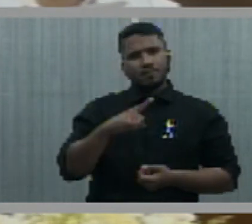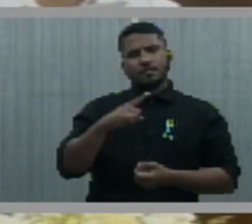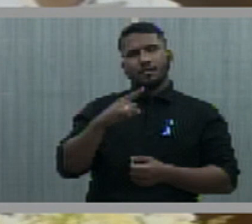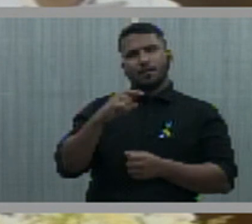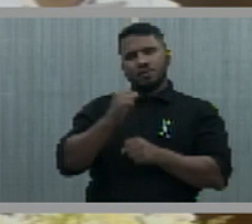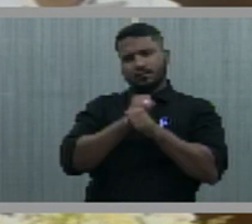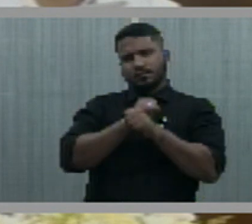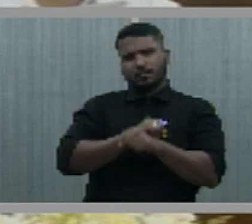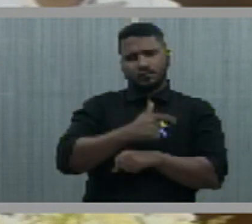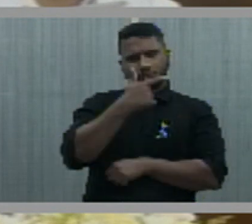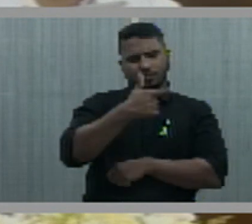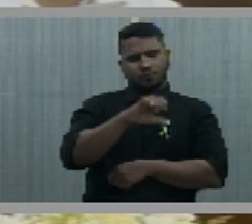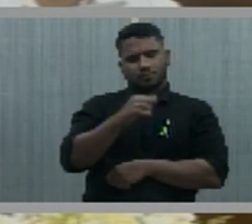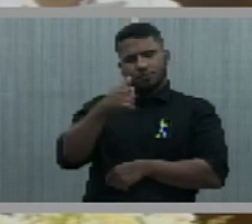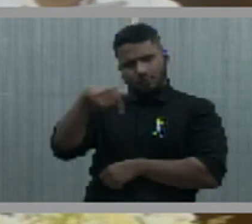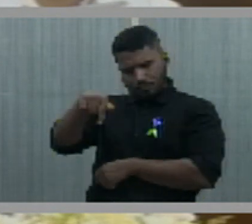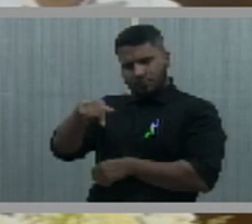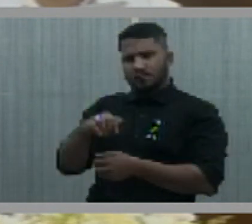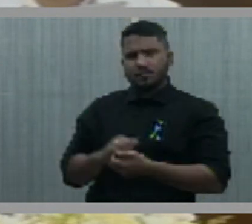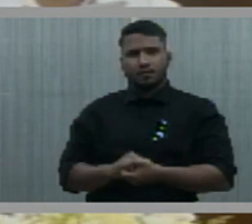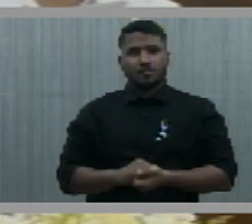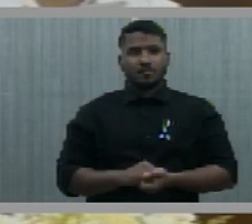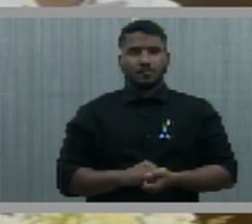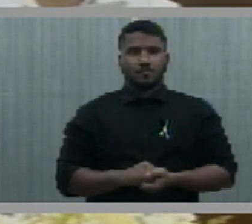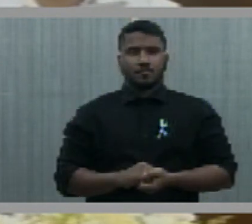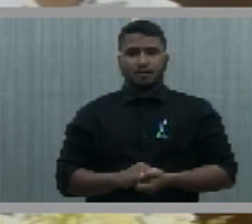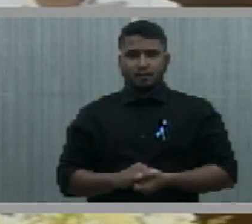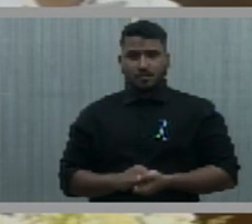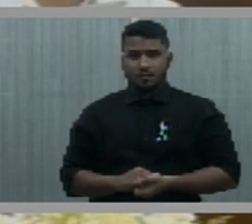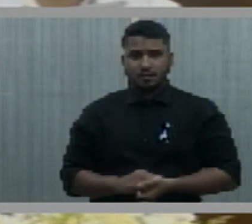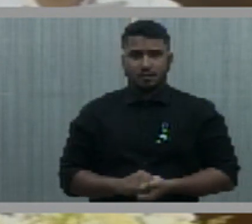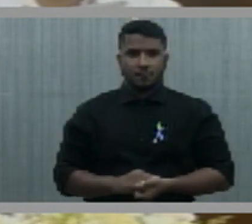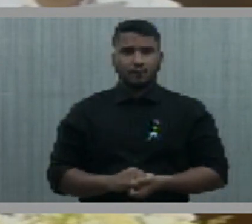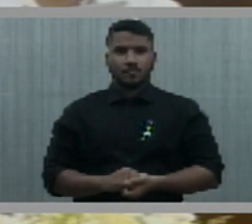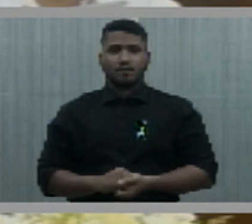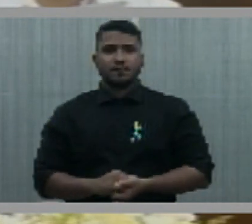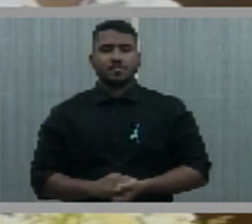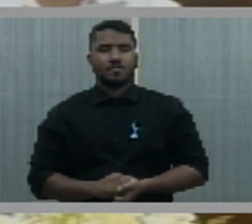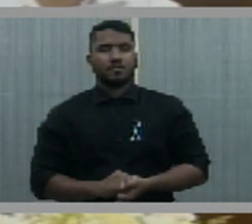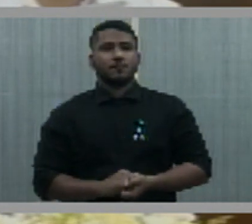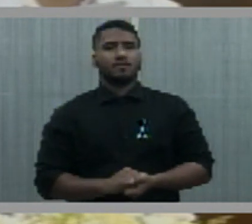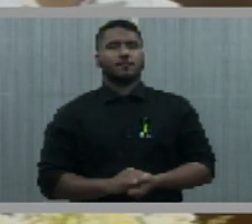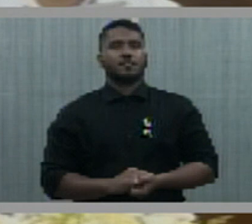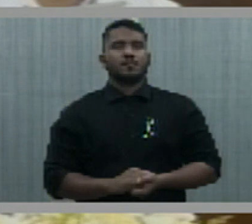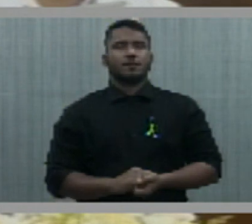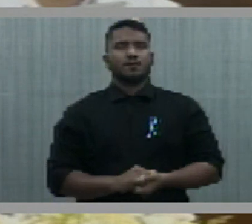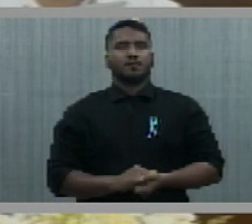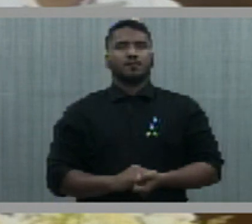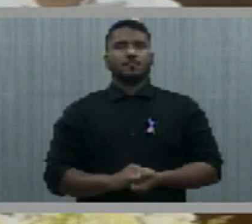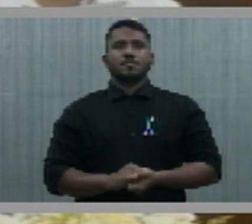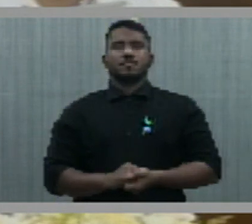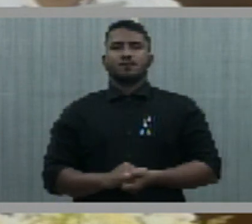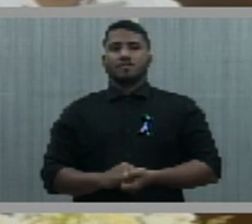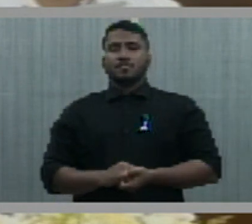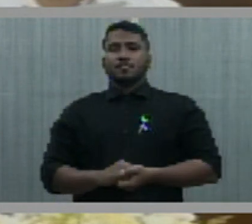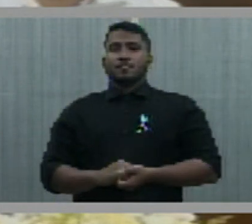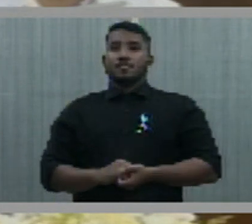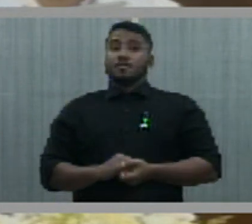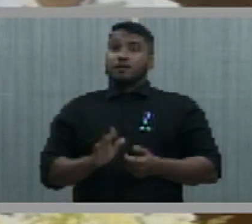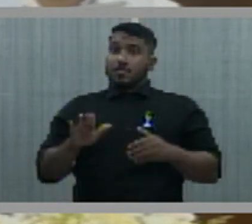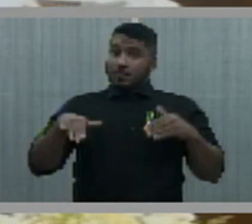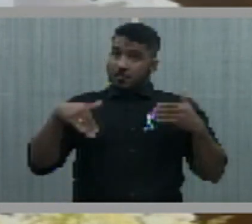2017, pela NUM, Ciatura Apostólica do Brasil. No